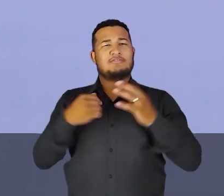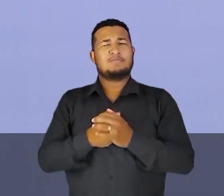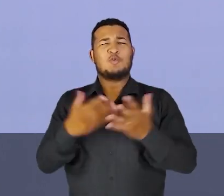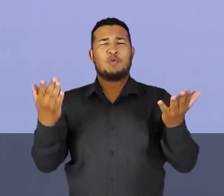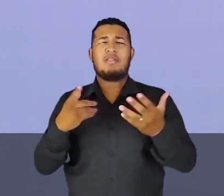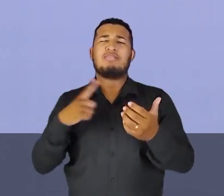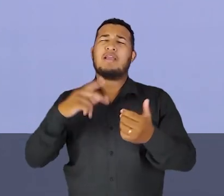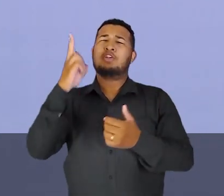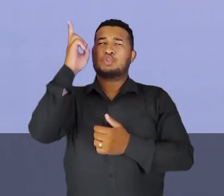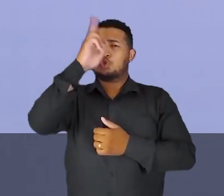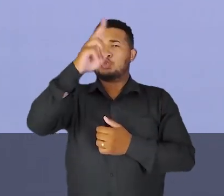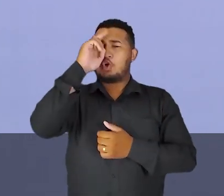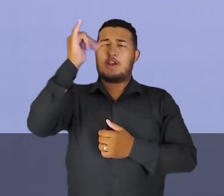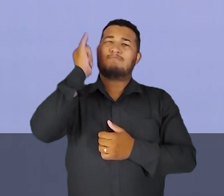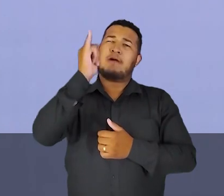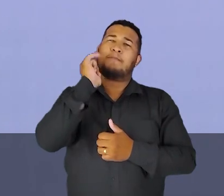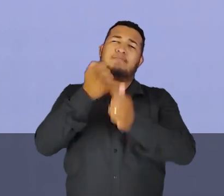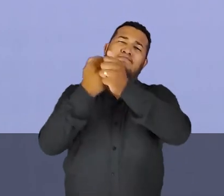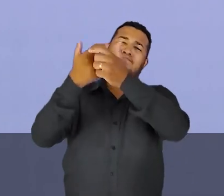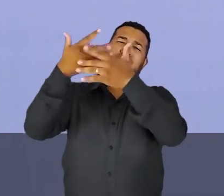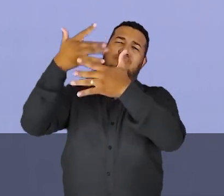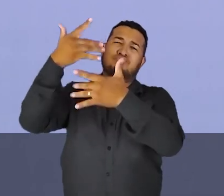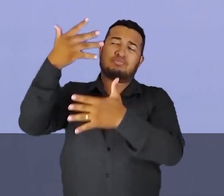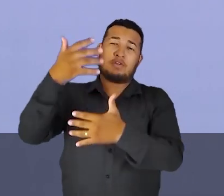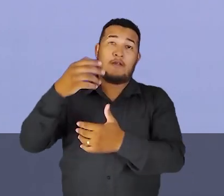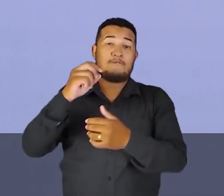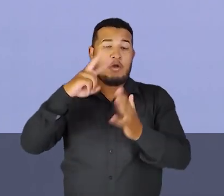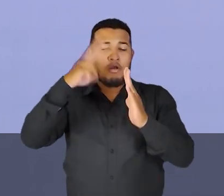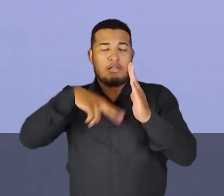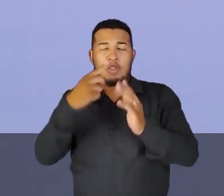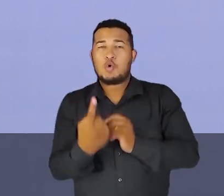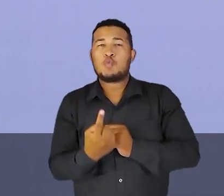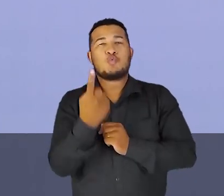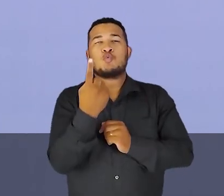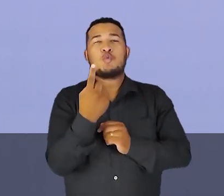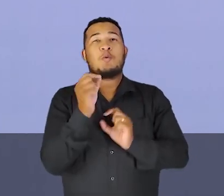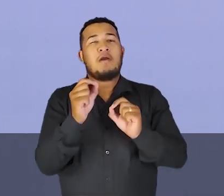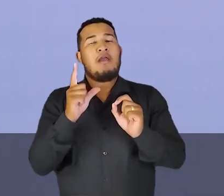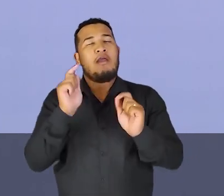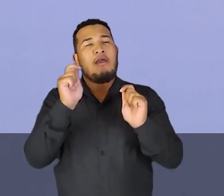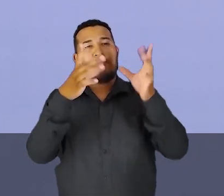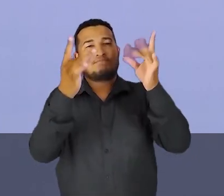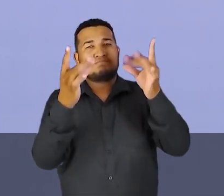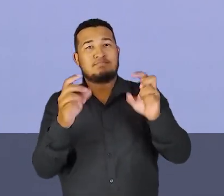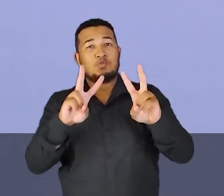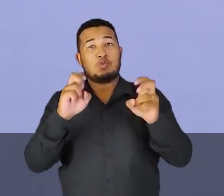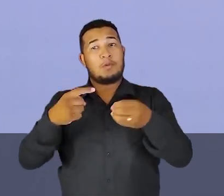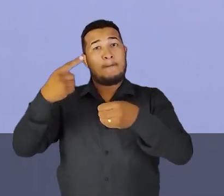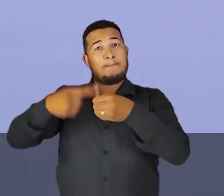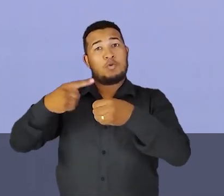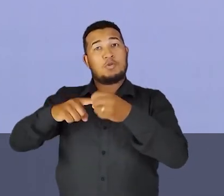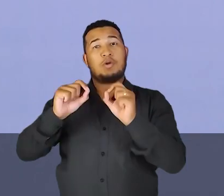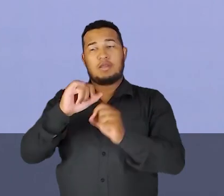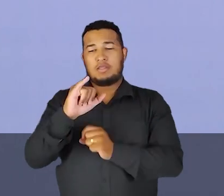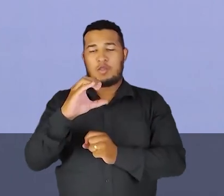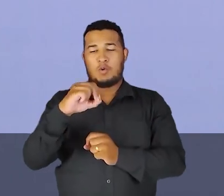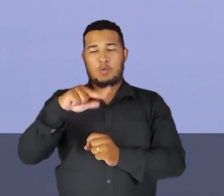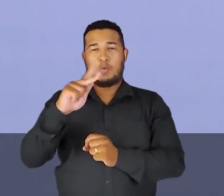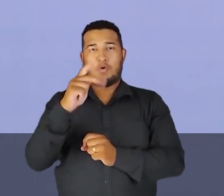várias crônicas que ele escreveu, eu vou ler uma em que ele descreve o município de